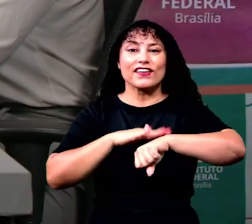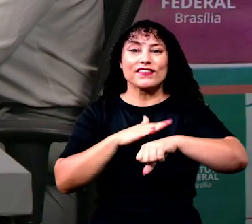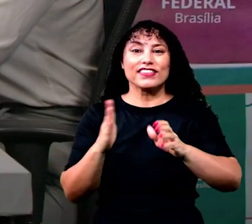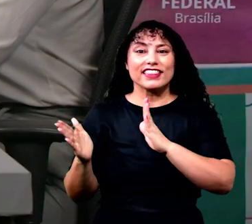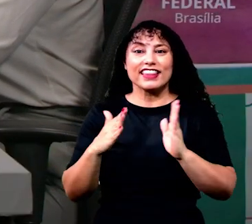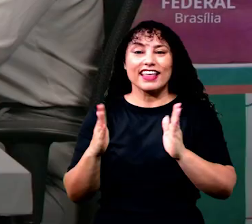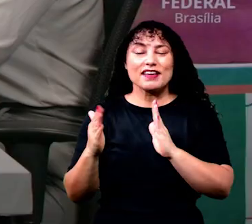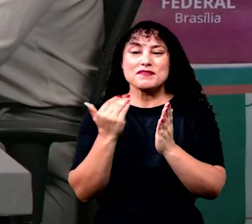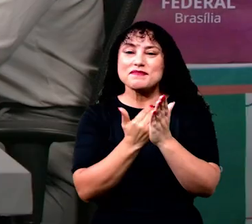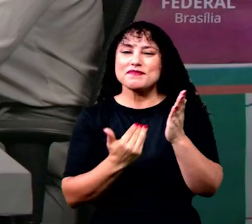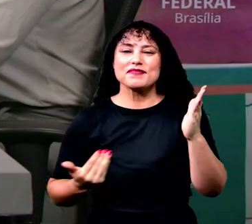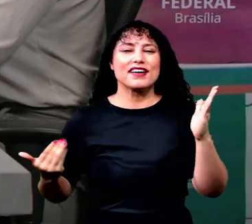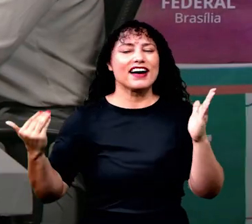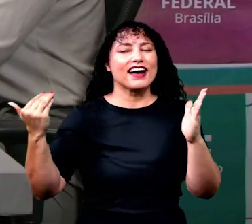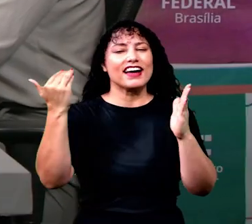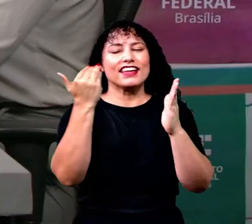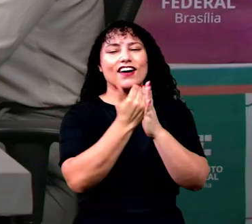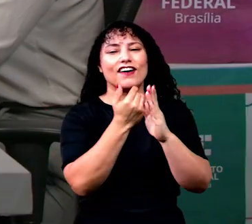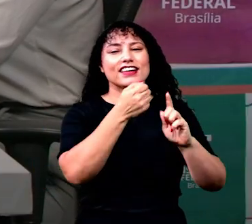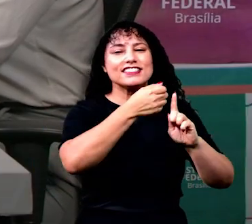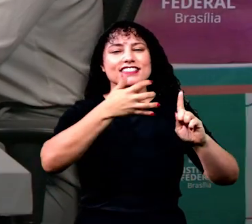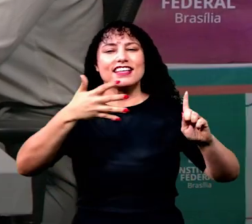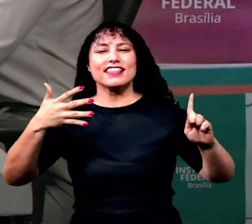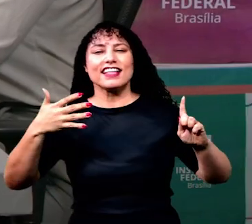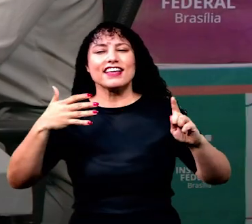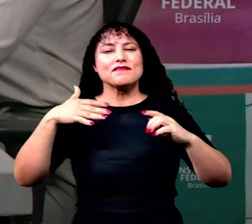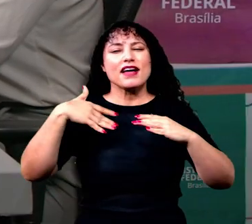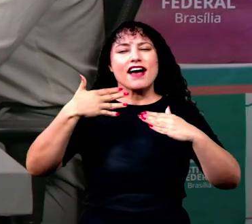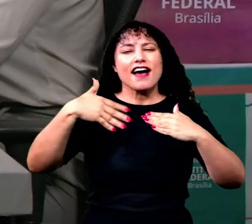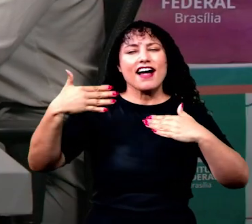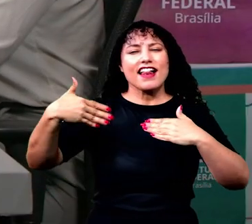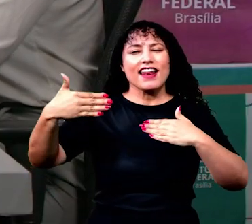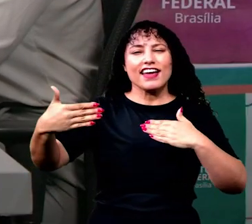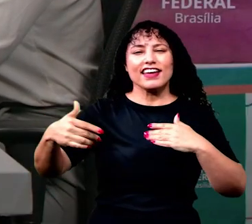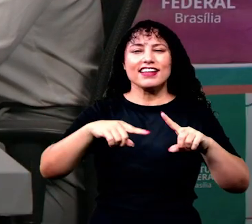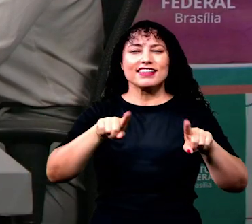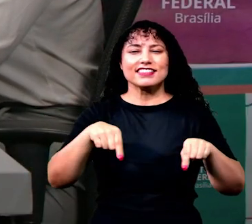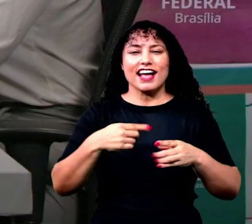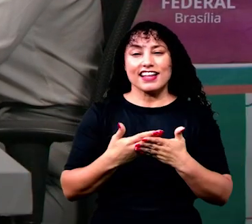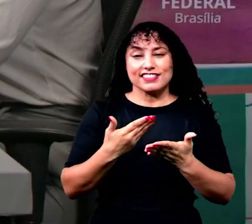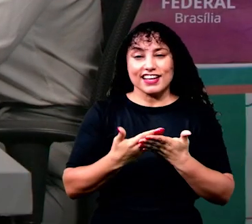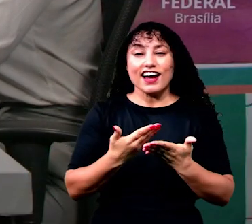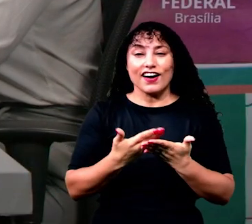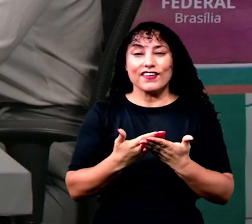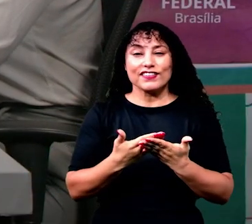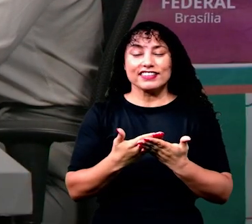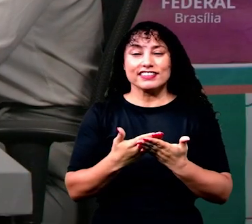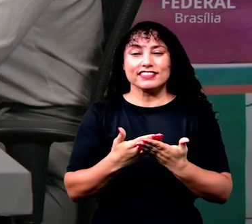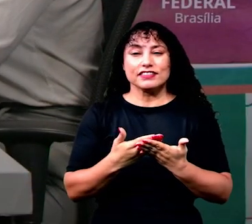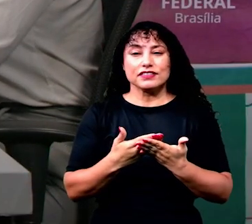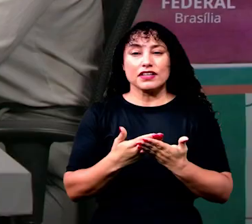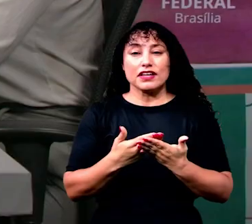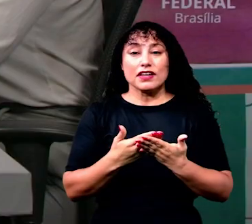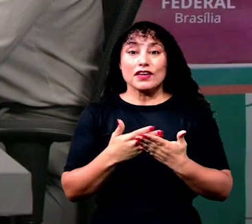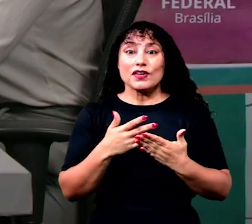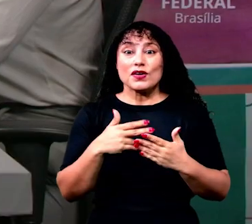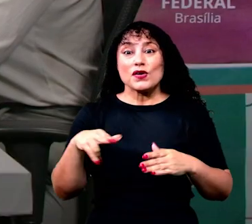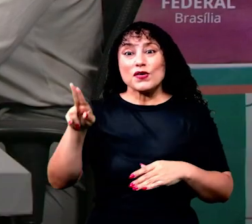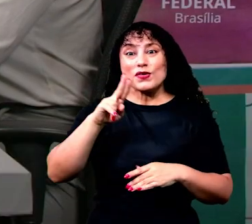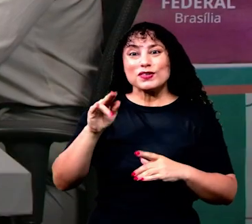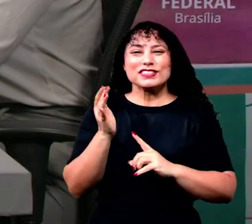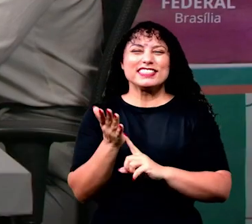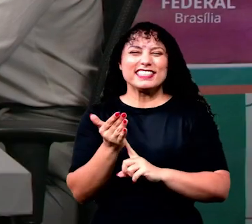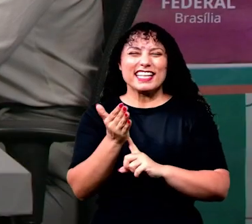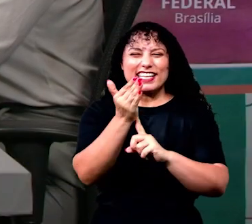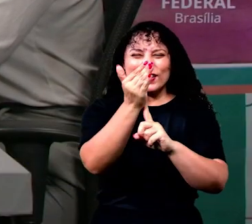coisa maior, né? Estender isso para além da sala de aula, inclusive, como no caso de uso de